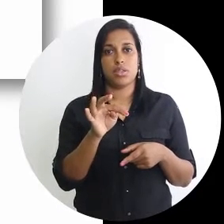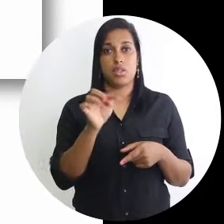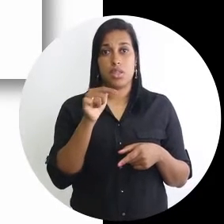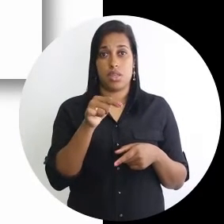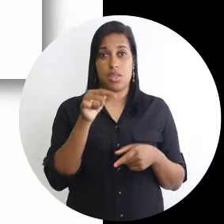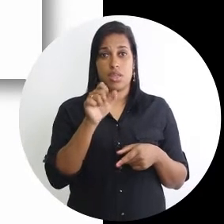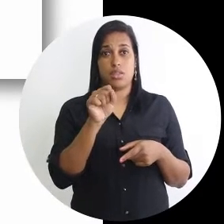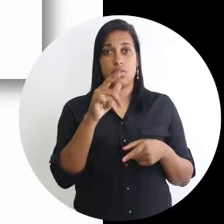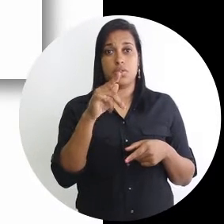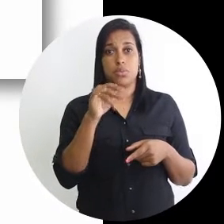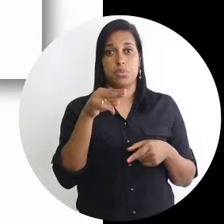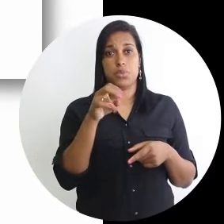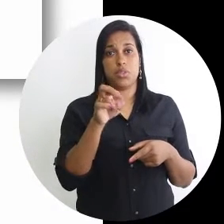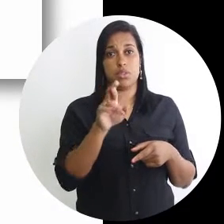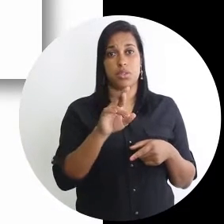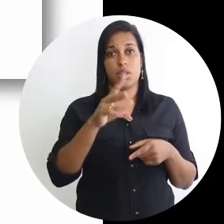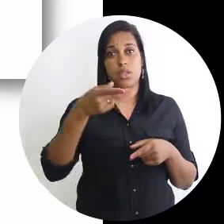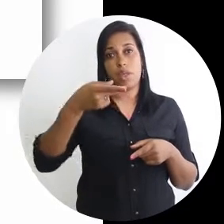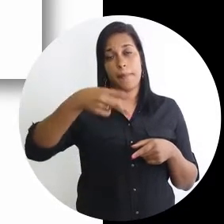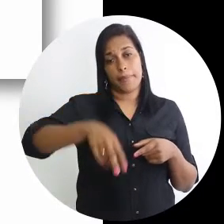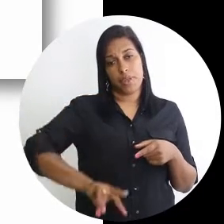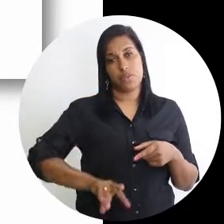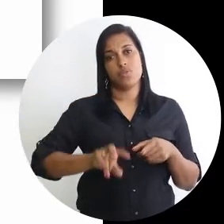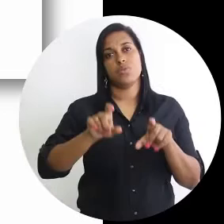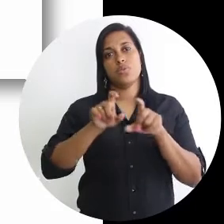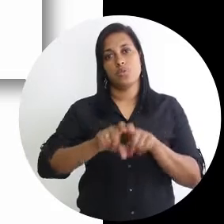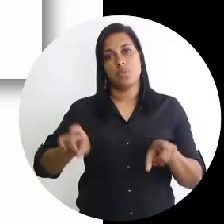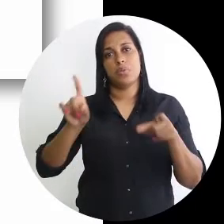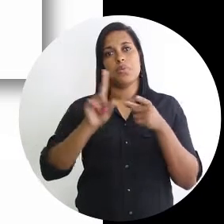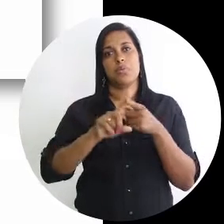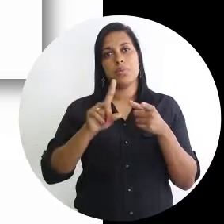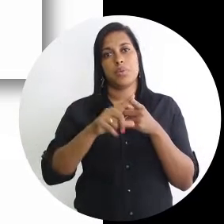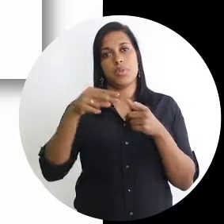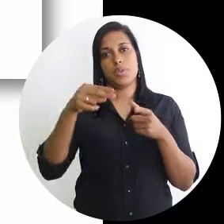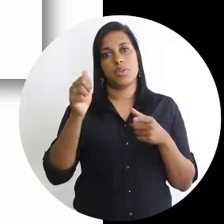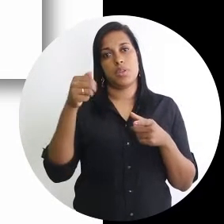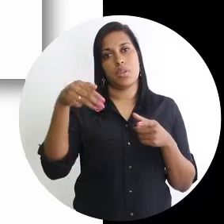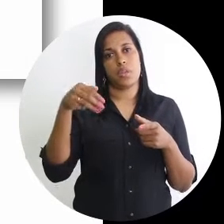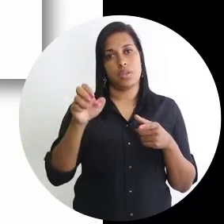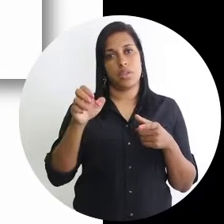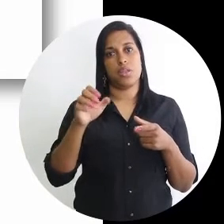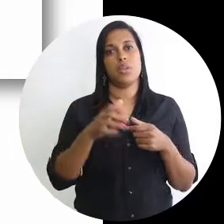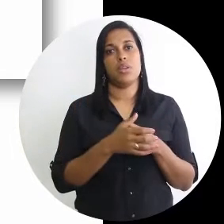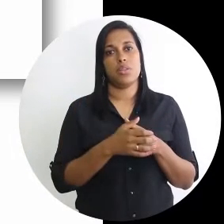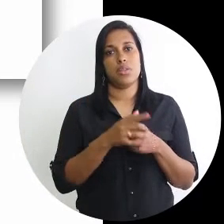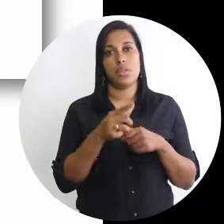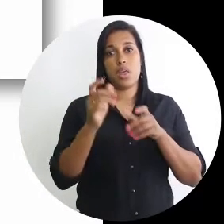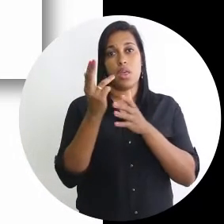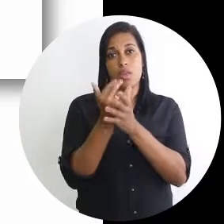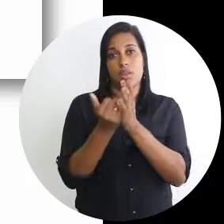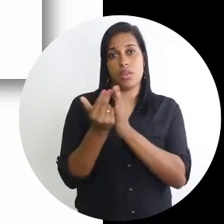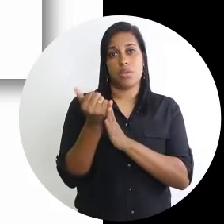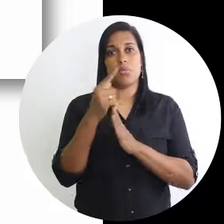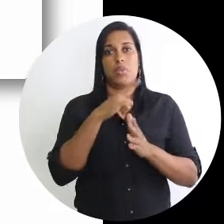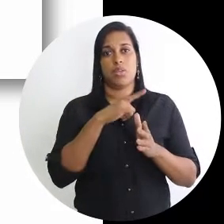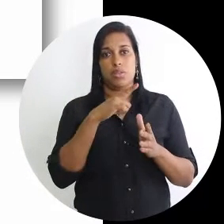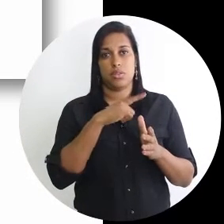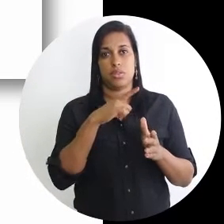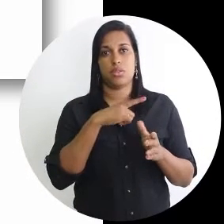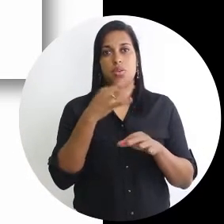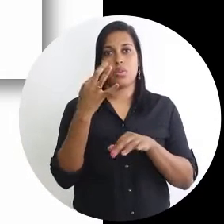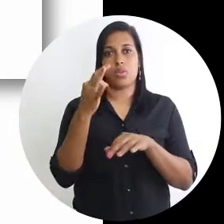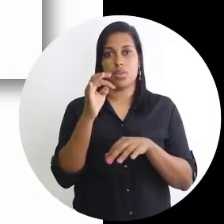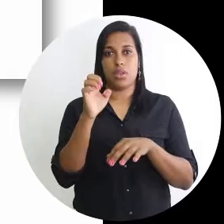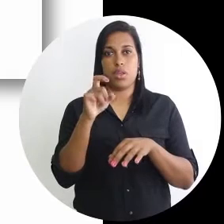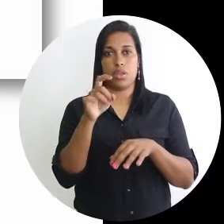esse spinner está abaixo do componente name, certo? Então vocês podem ver aqui que na imagem tem o edit